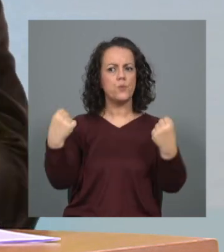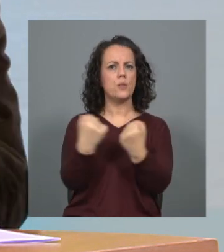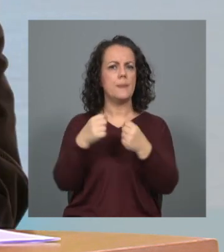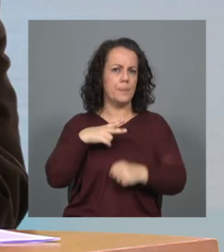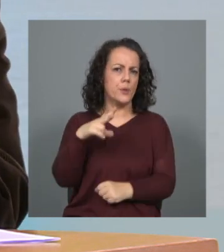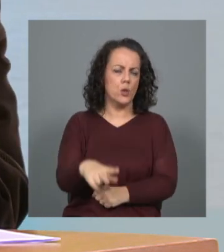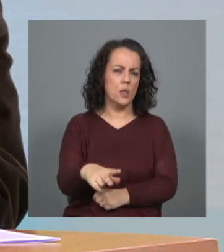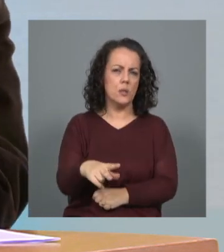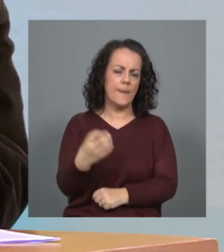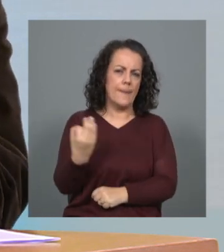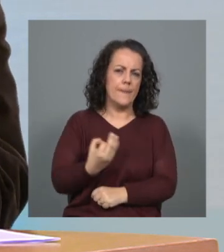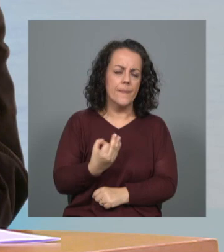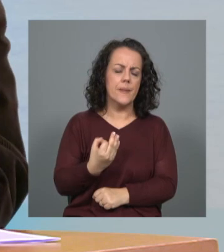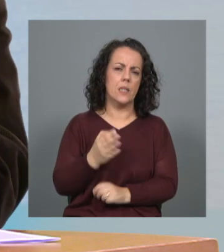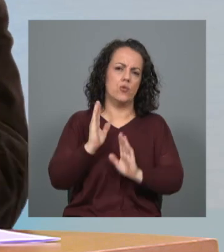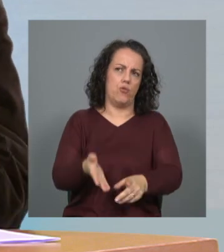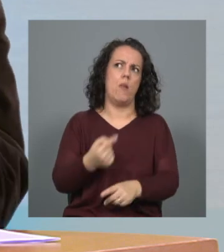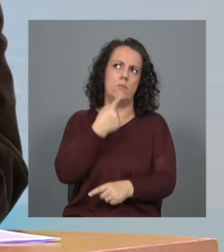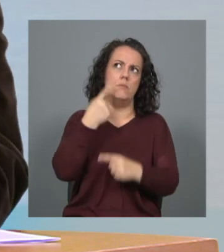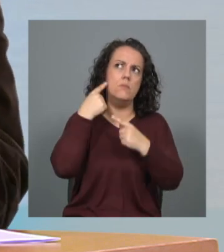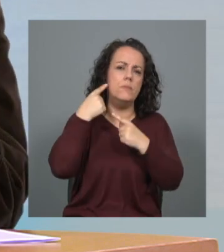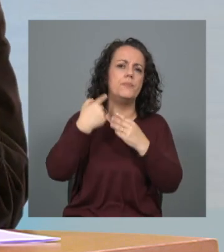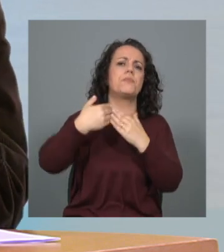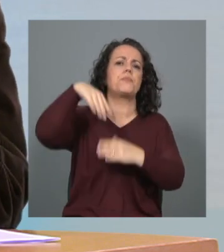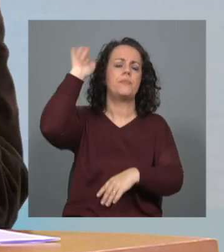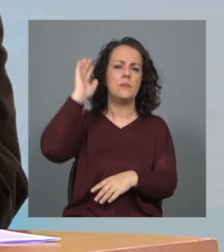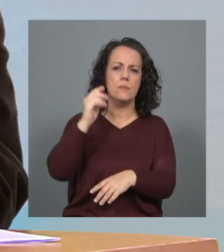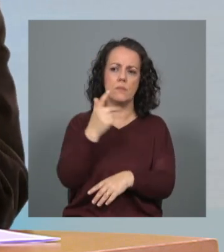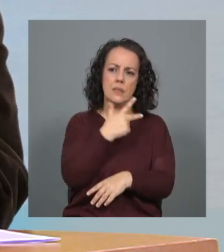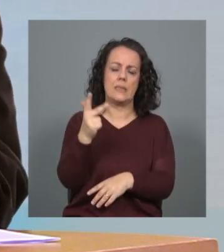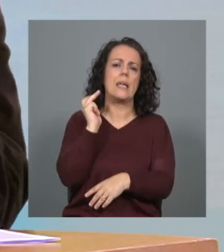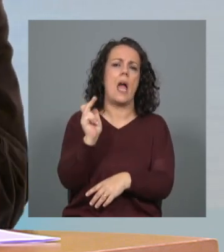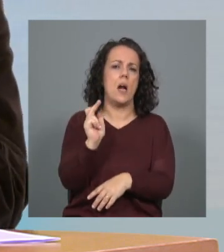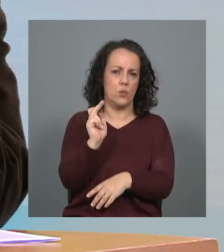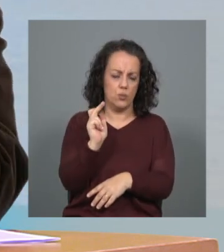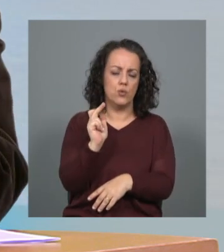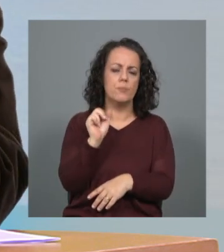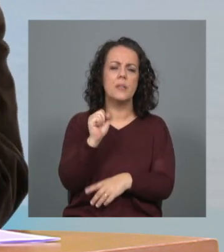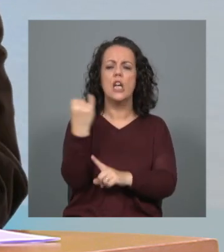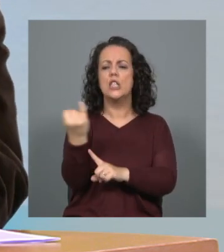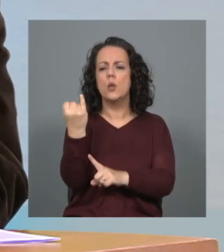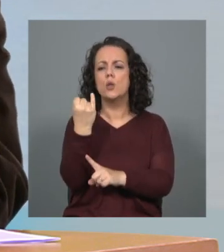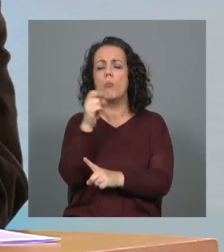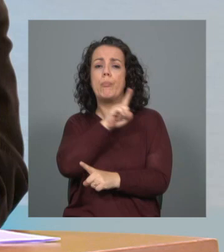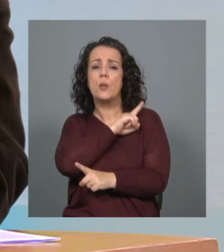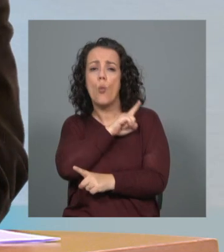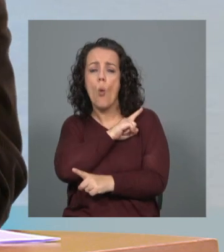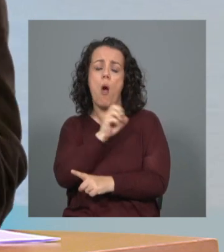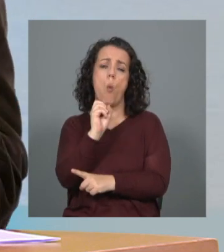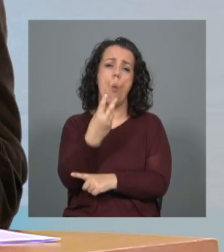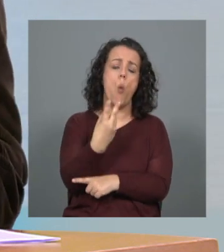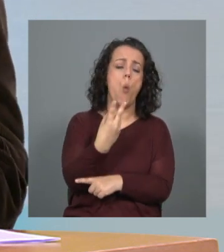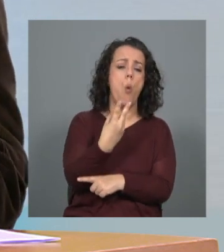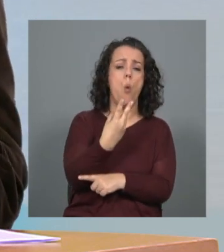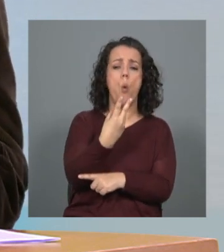temporal de mais de um século relativamente a muitas instituições de natureza particular ou privada que